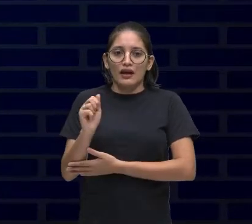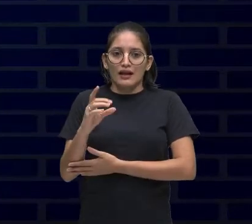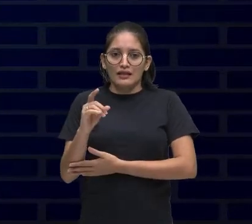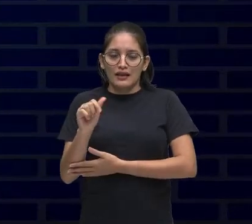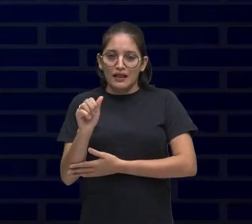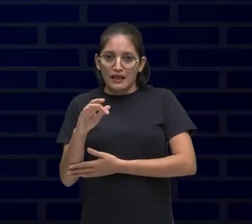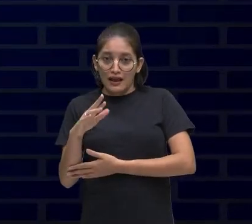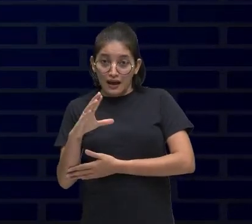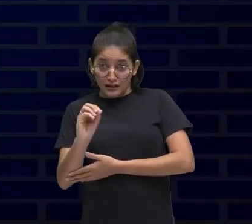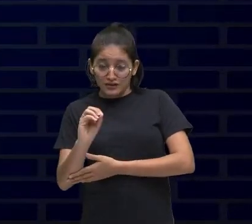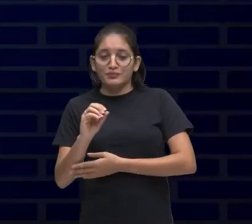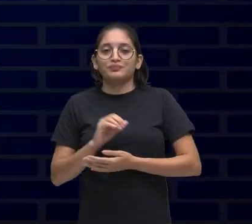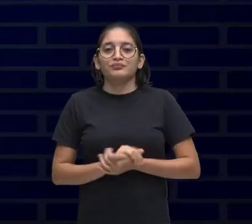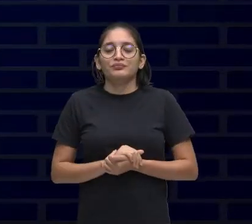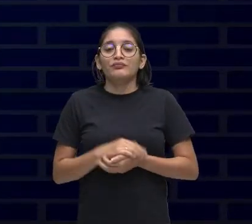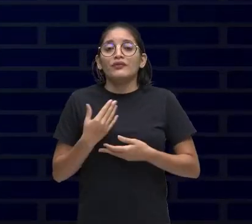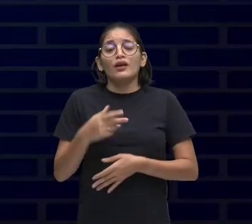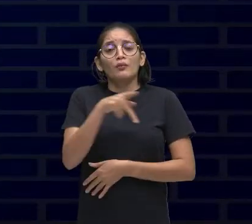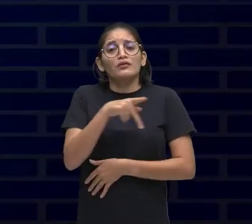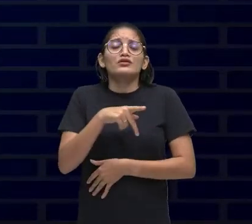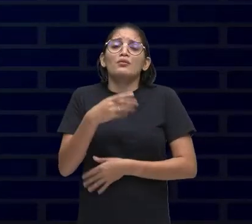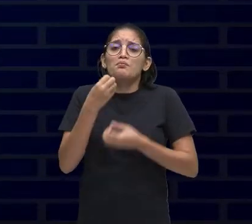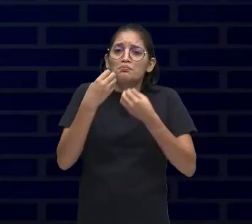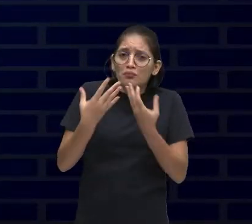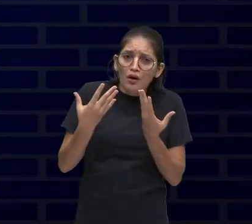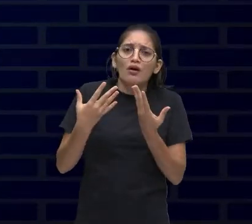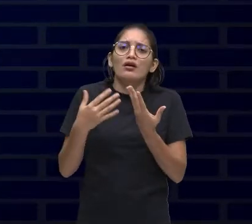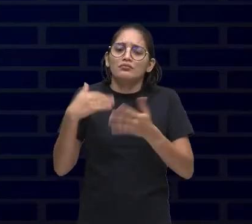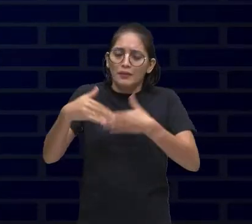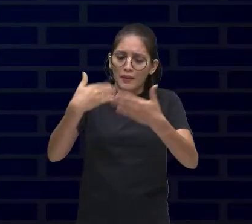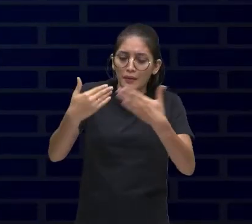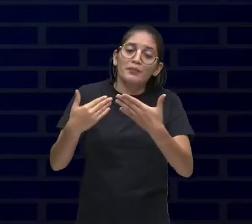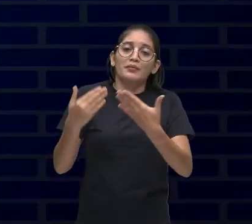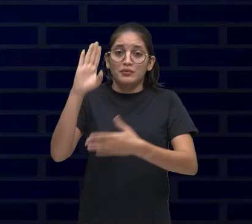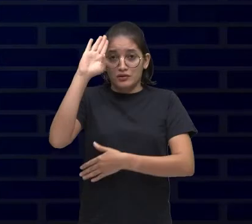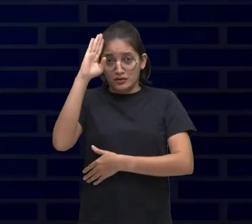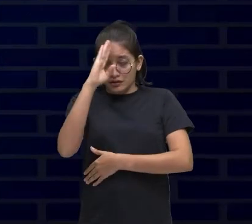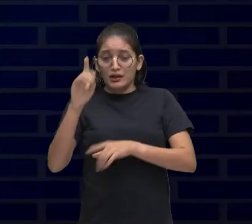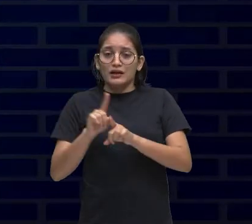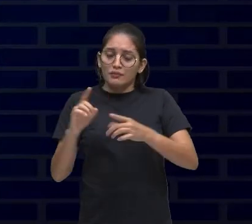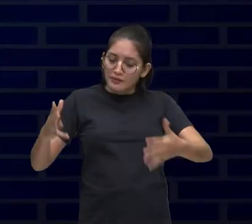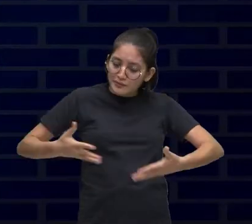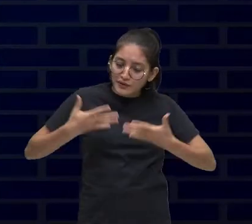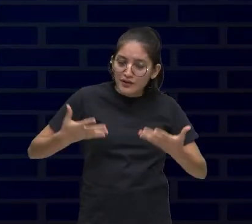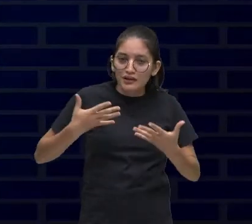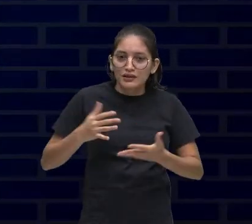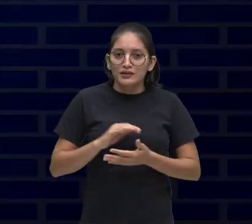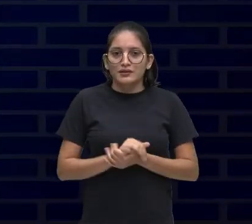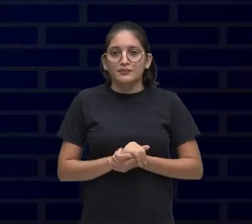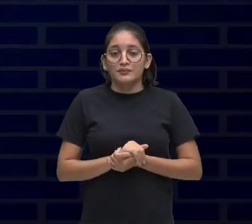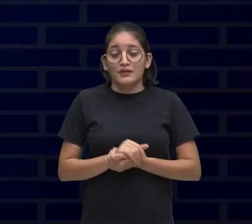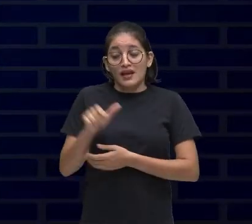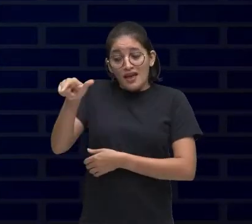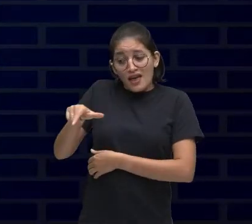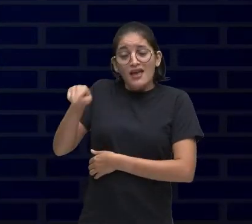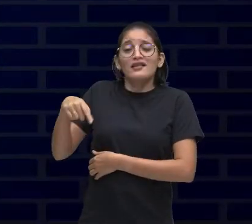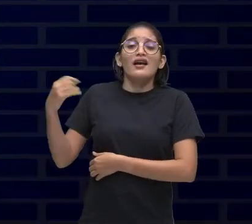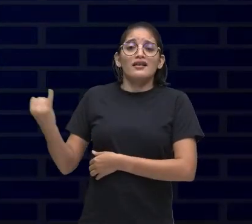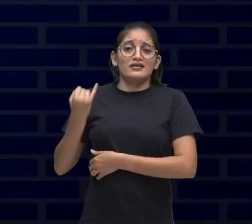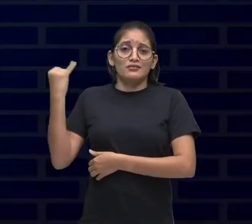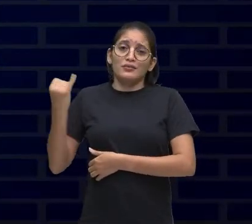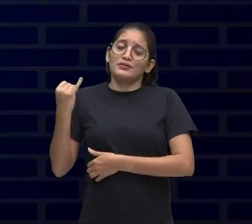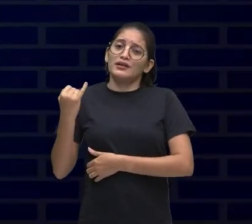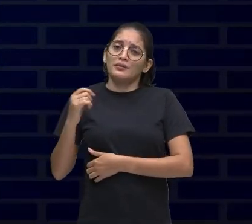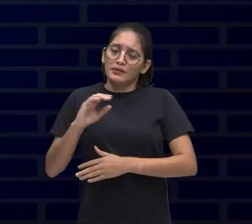o desenvolvimento e formação acadêmica, nos transmitindo conhecimento e incentivo, sendo ele importante para a construção